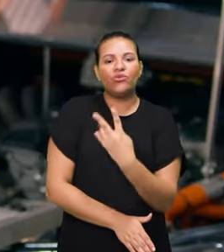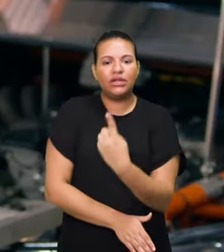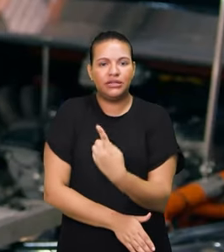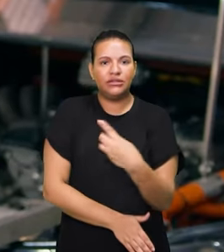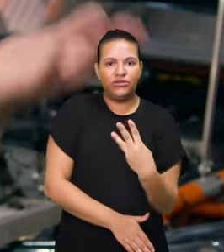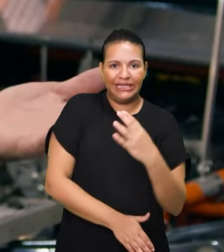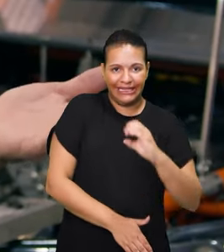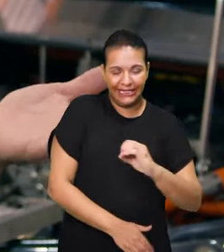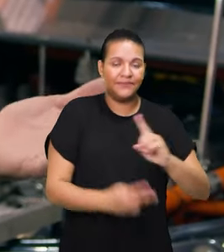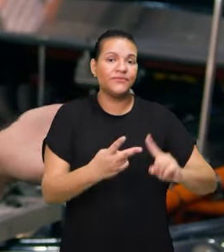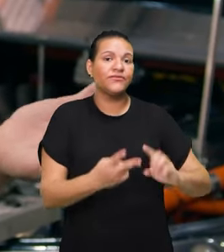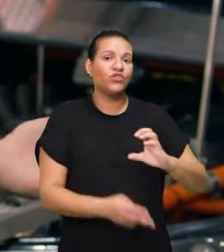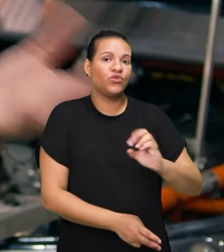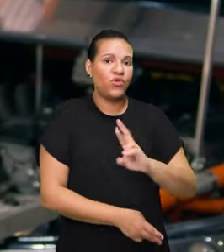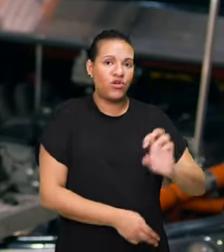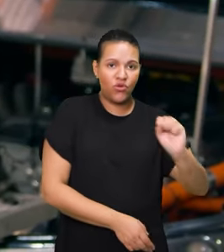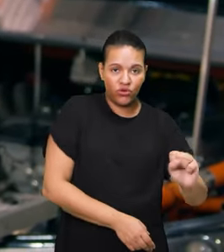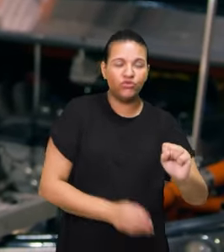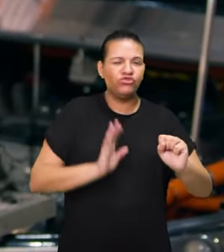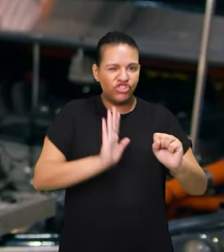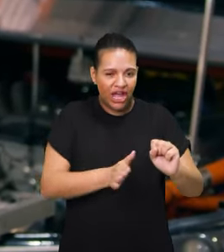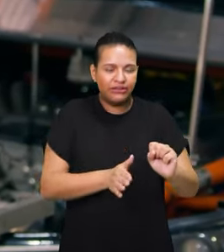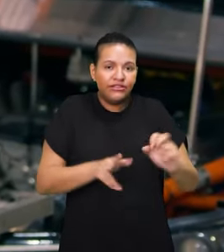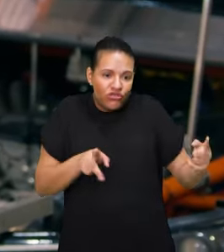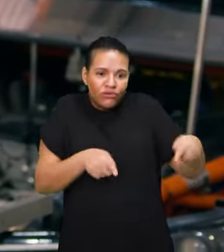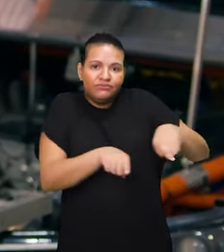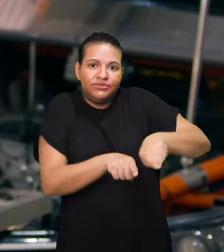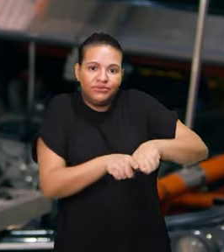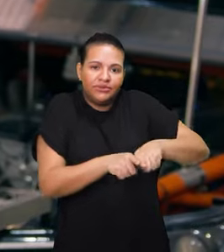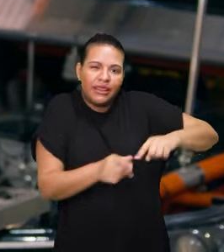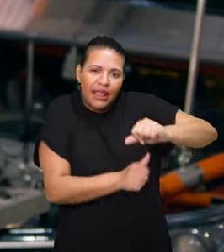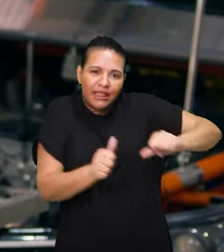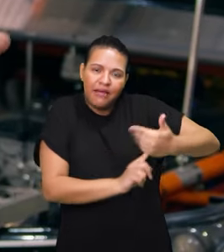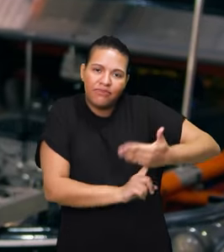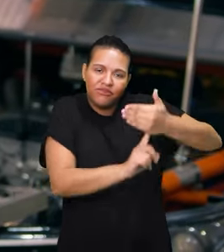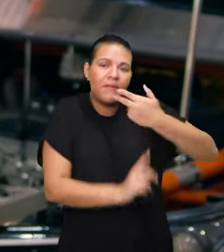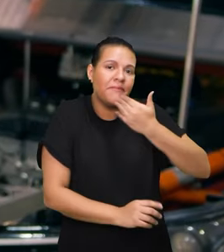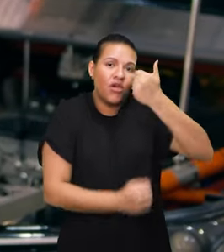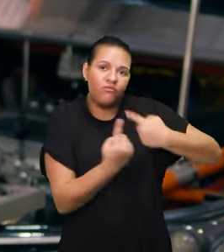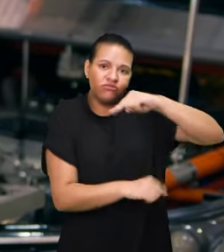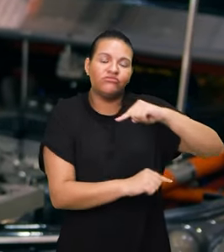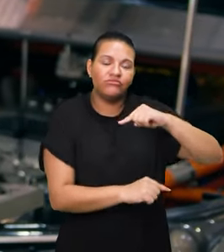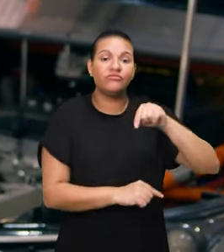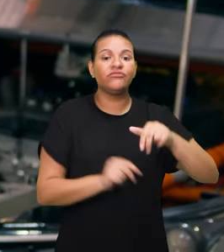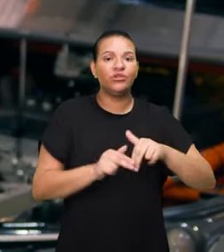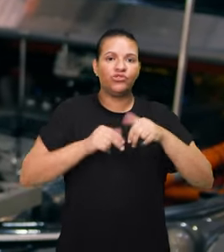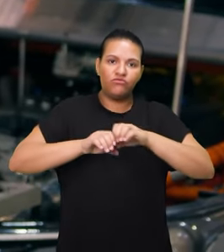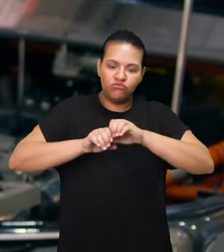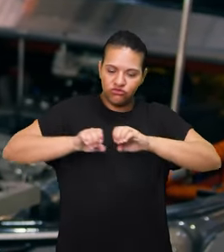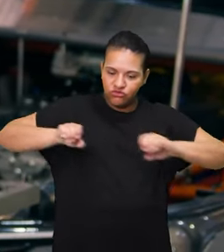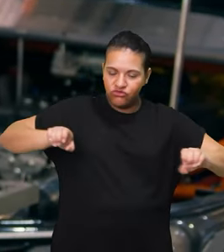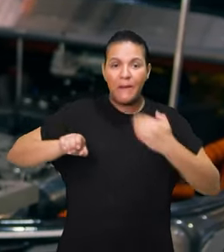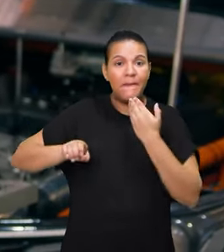4130 e o DOC R8 e eles melhoraram esses tubos então a gente conseguiu ter um tubo com uma condição melhor mais